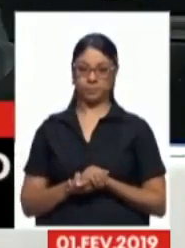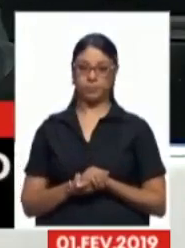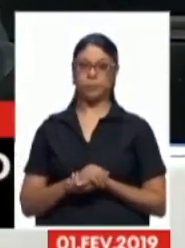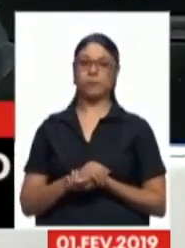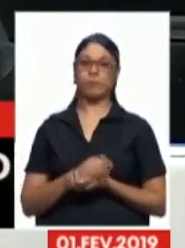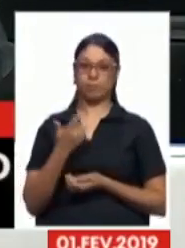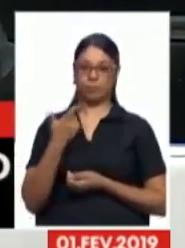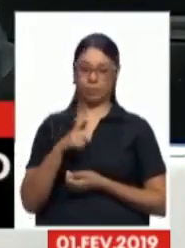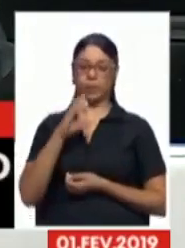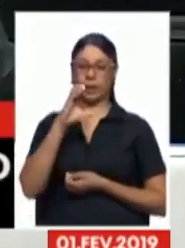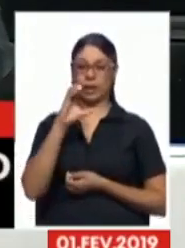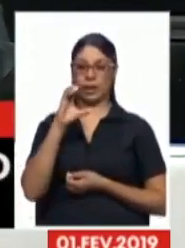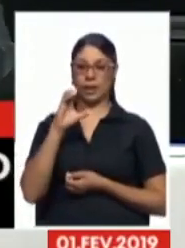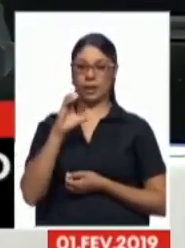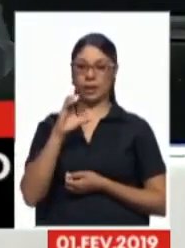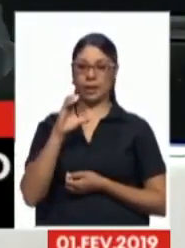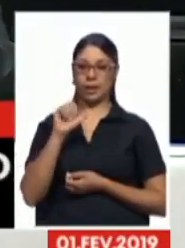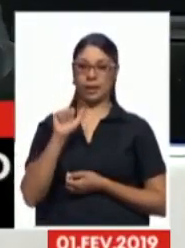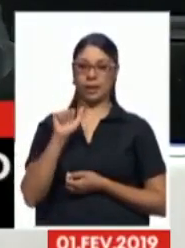Carlos Henrique